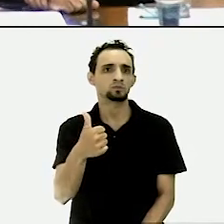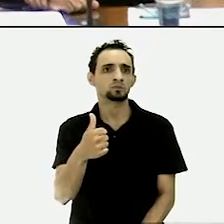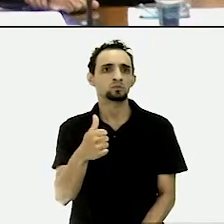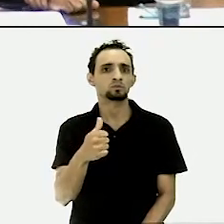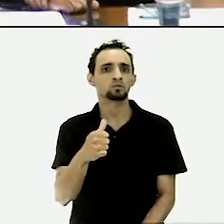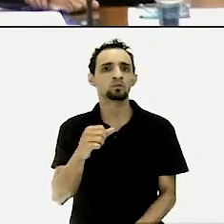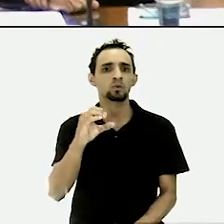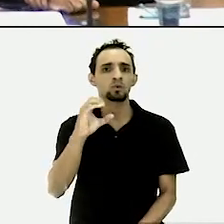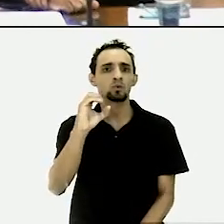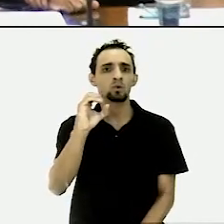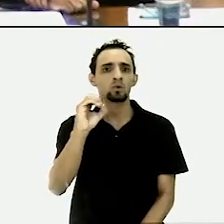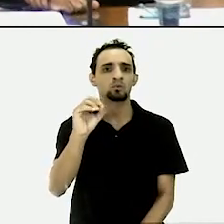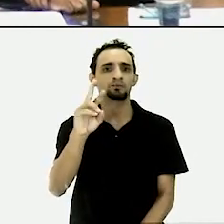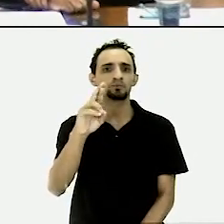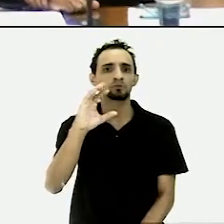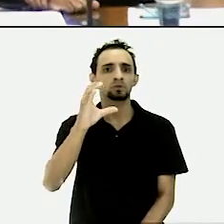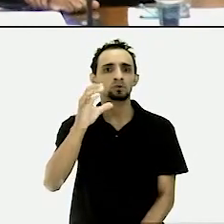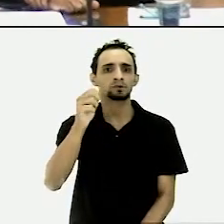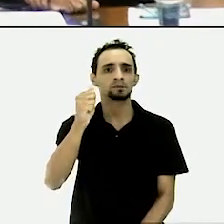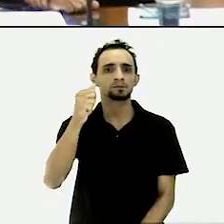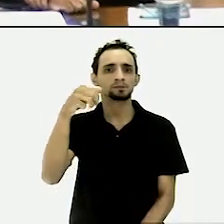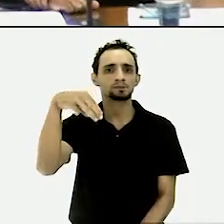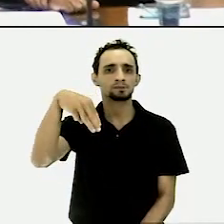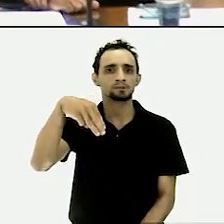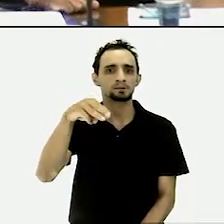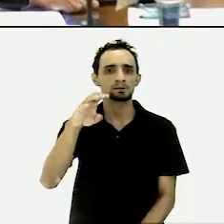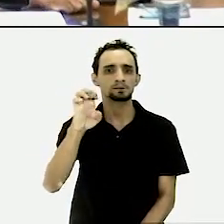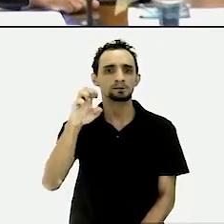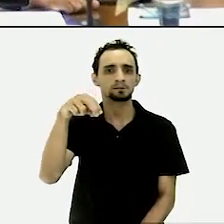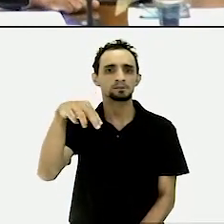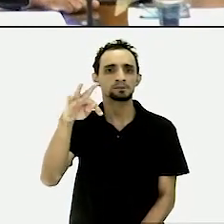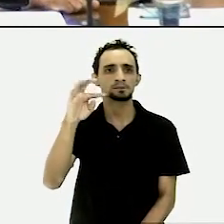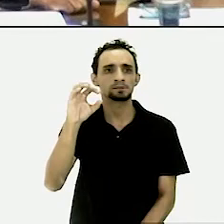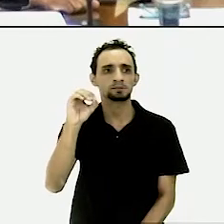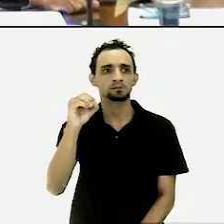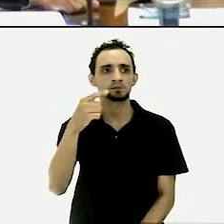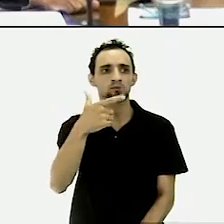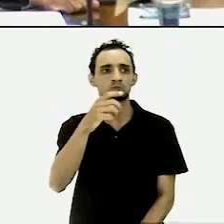Excelentíssimo senhor Marcos Roberto Dias, digníssimo presidente da Câmara Municipal de Agudos.